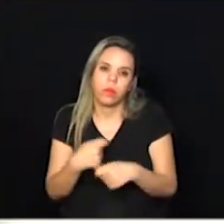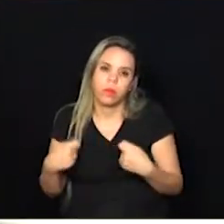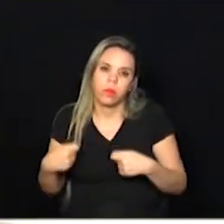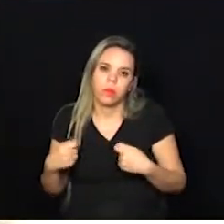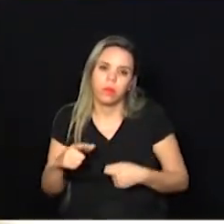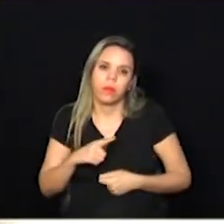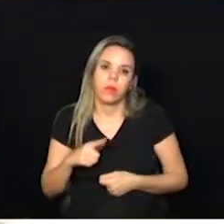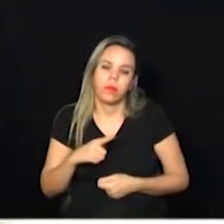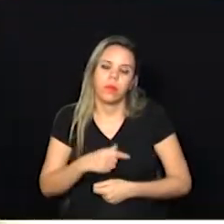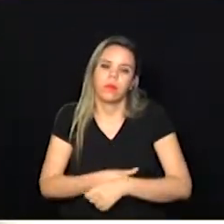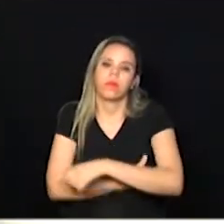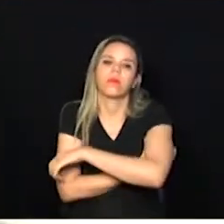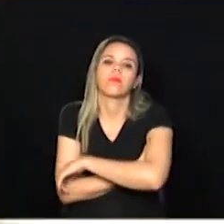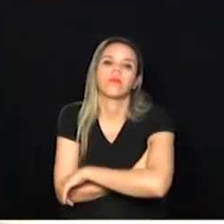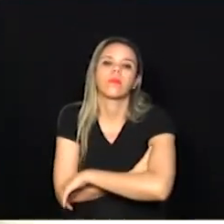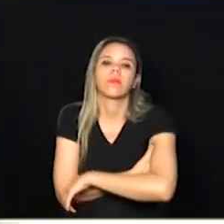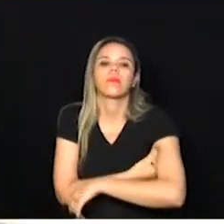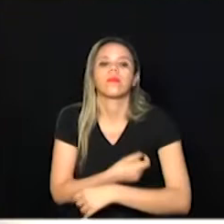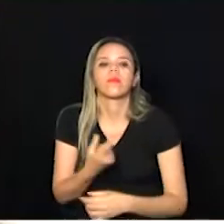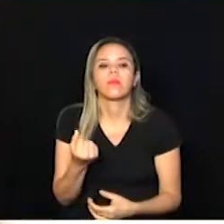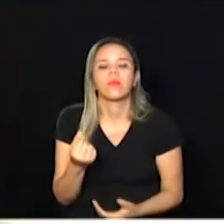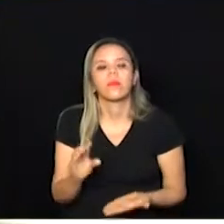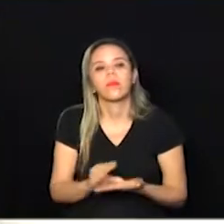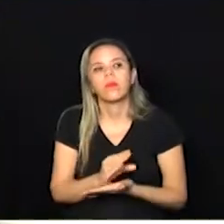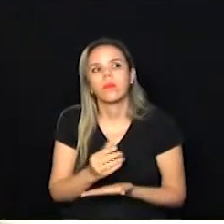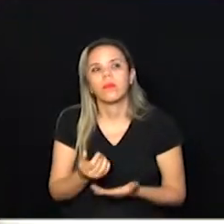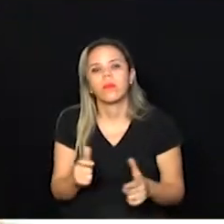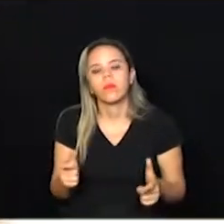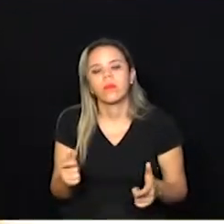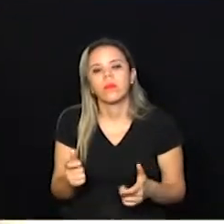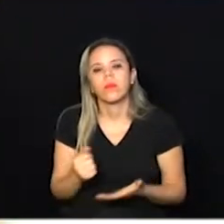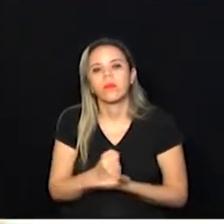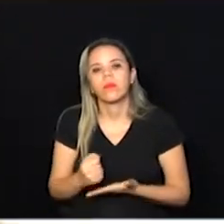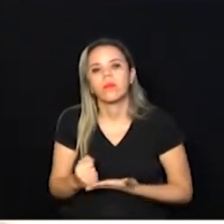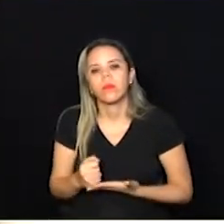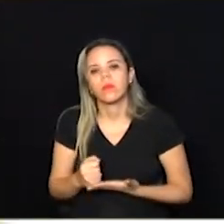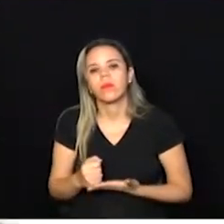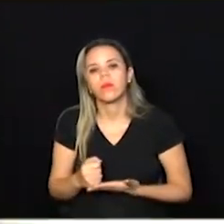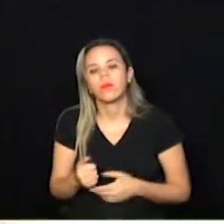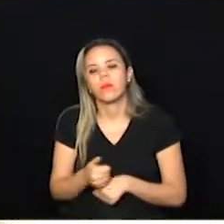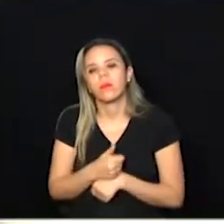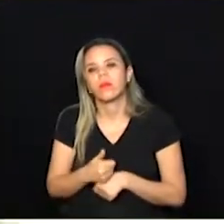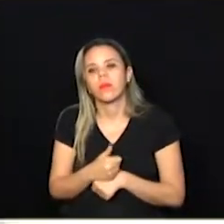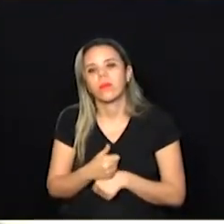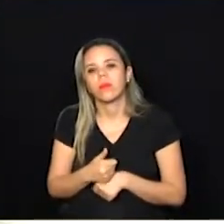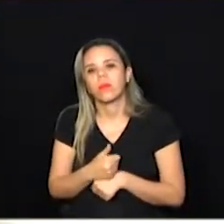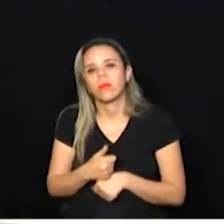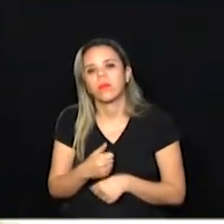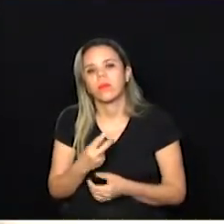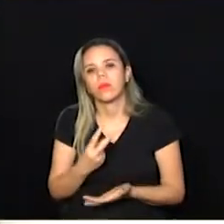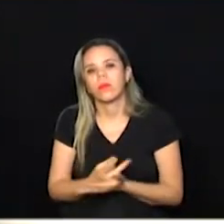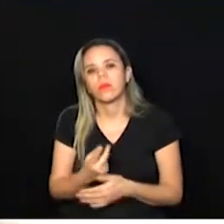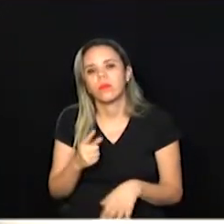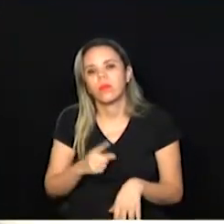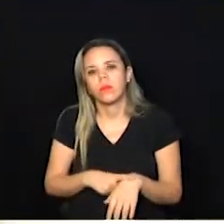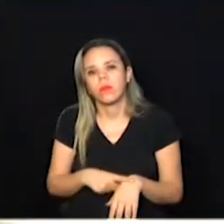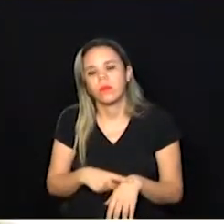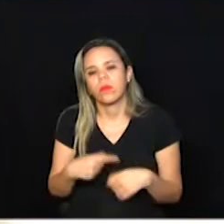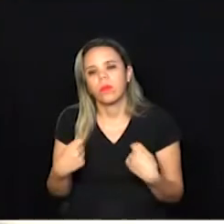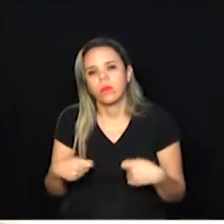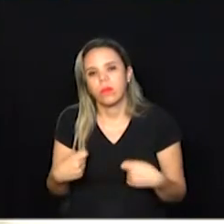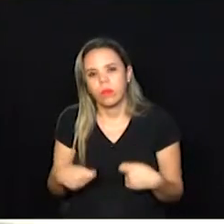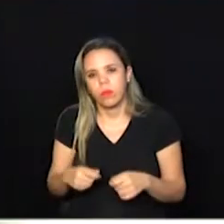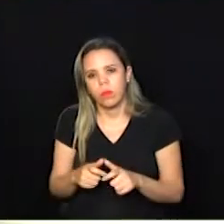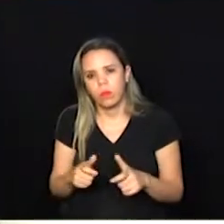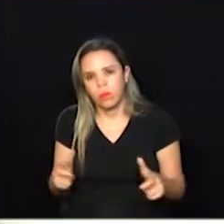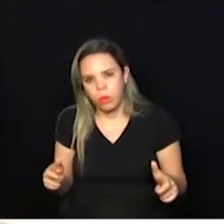ter verba para isso, né? Ampliação de contratação de pessoas para isso. Ao mesmo tempo, você precisa